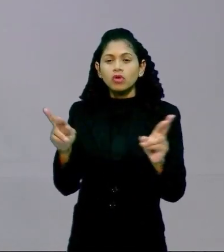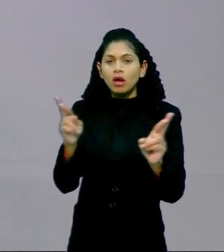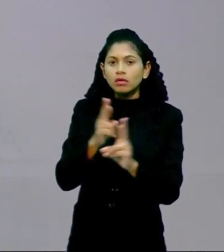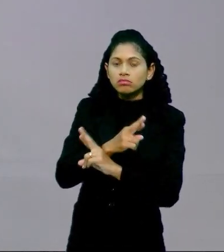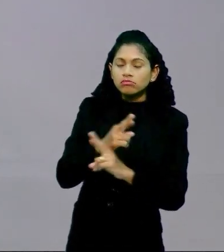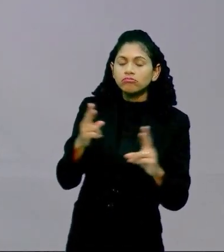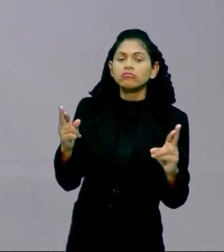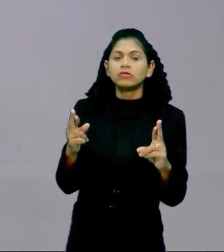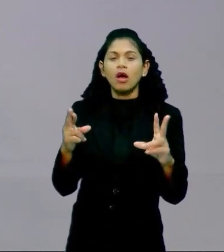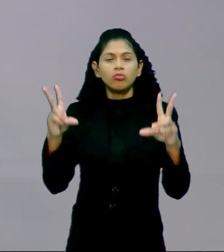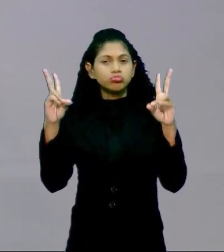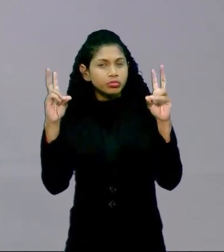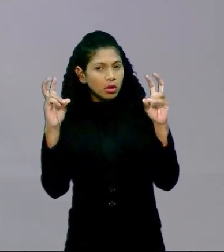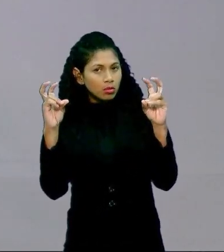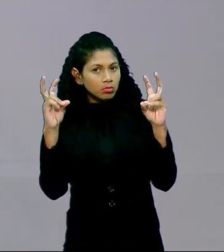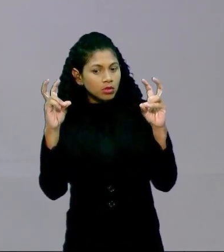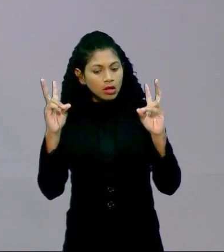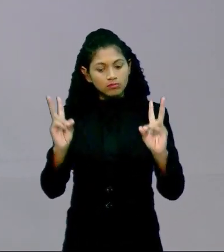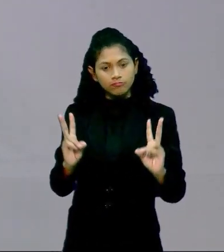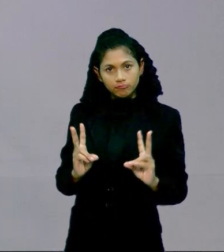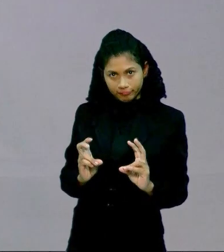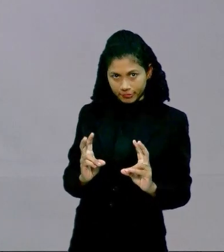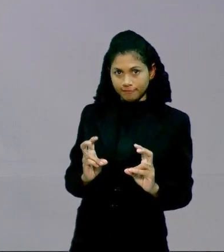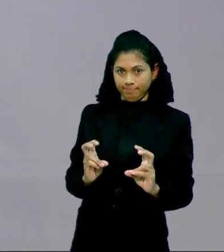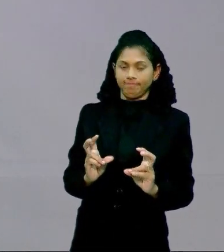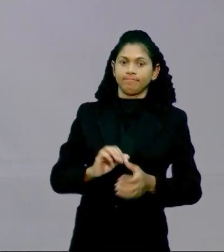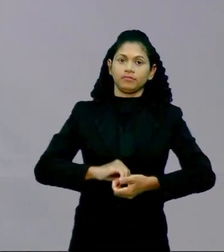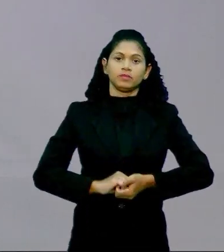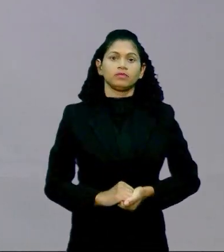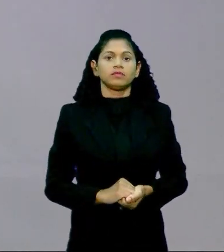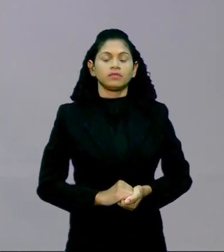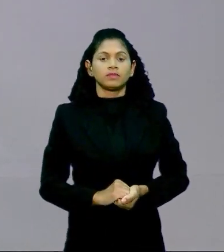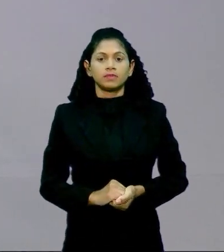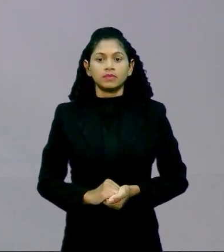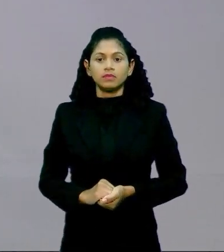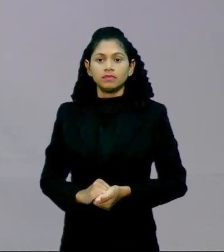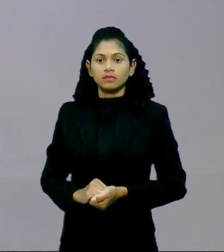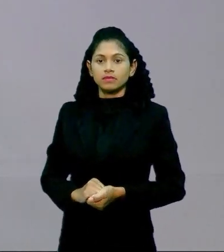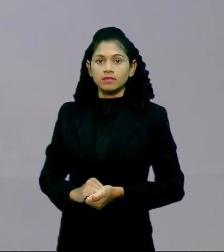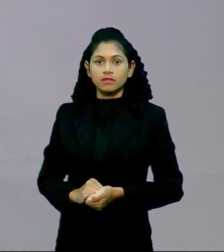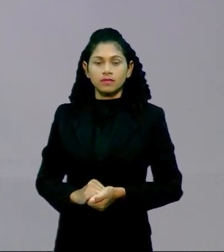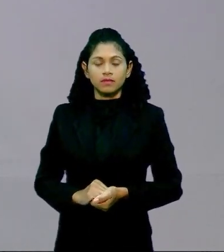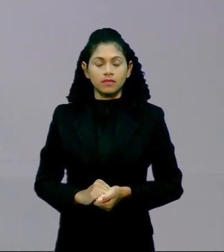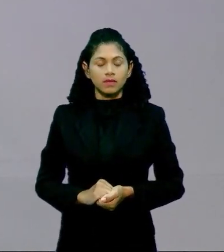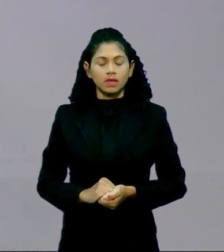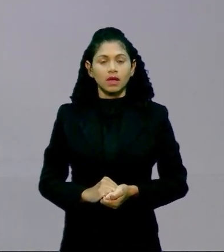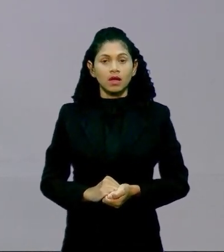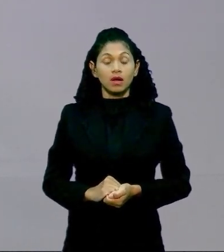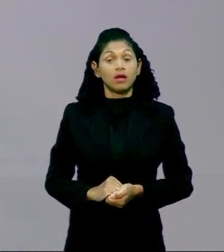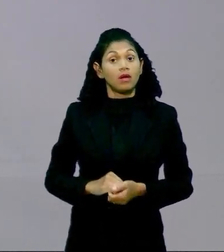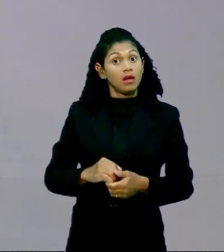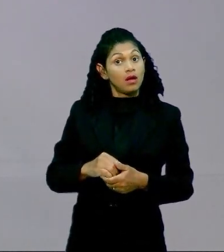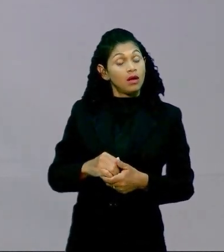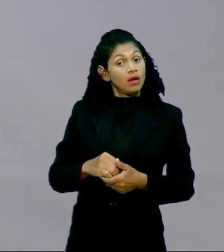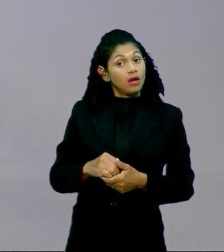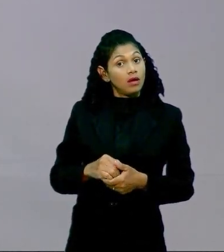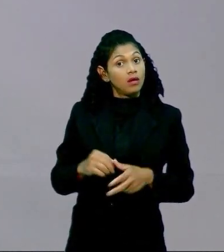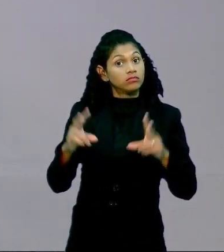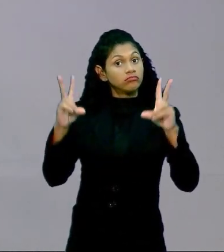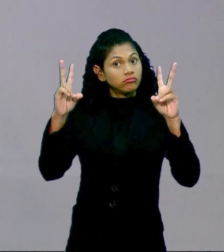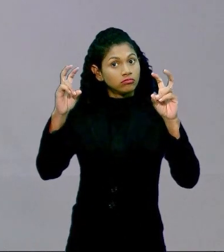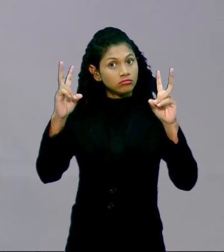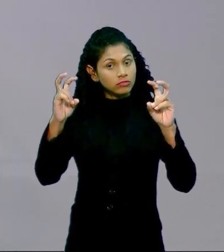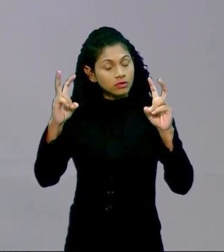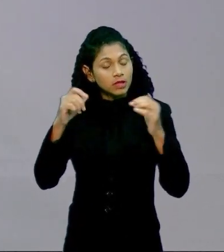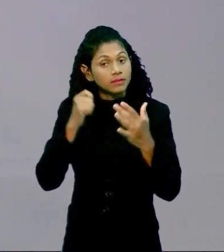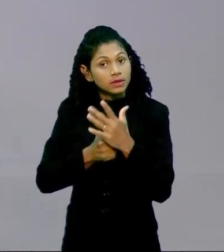e título. Galerinha, esse é um assunto bem recorrente, né? Ainda mais para vocês que estão aí em ano